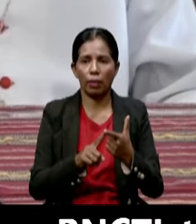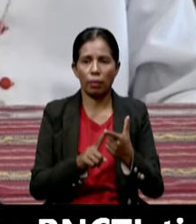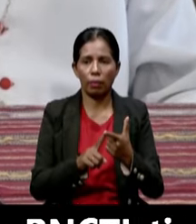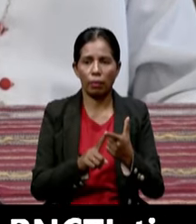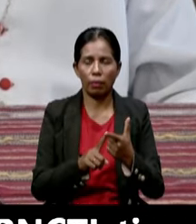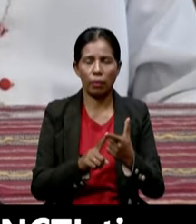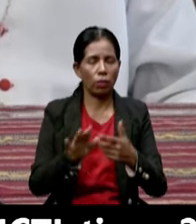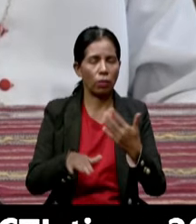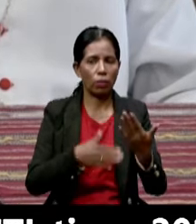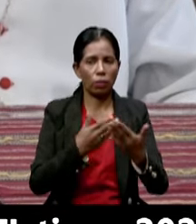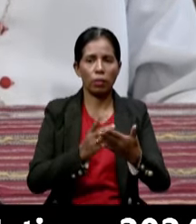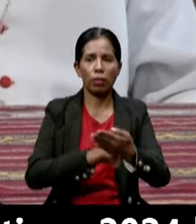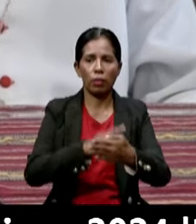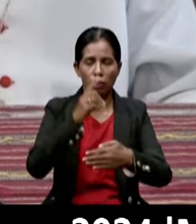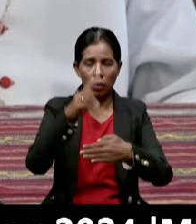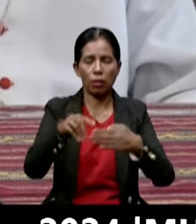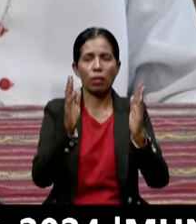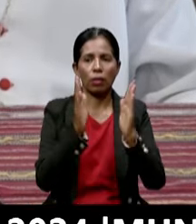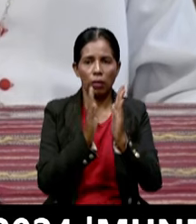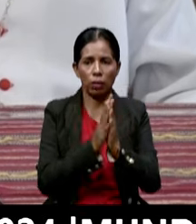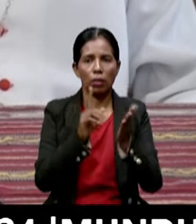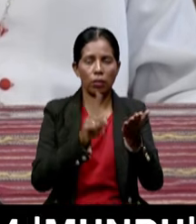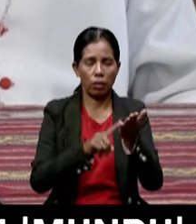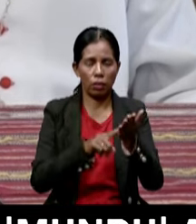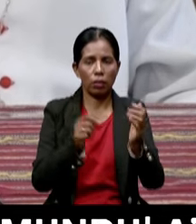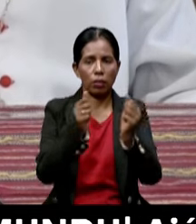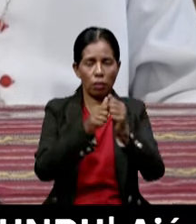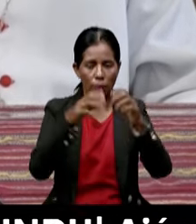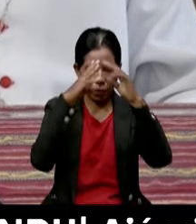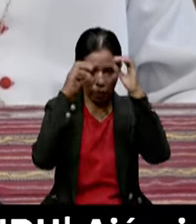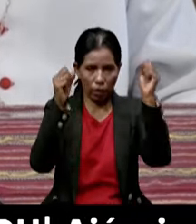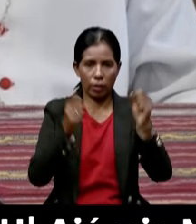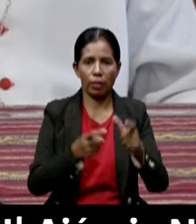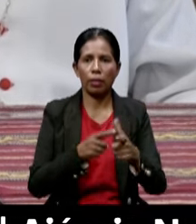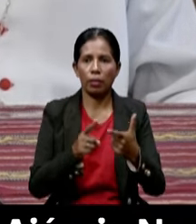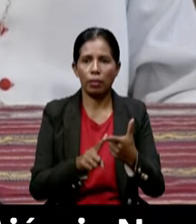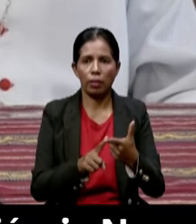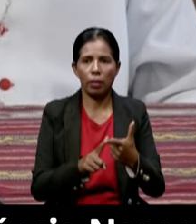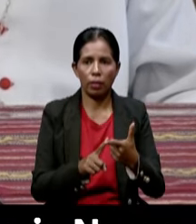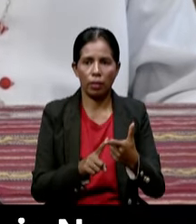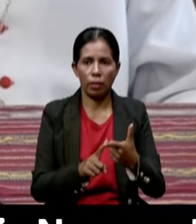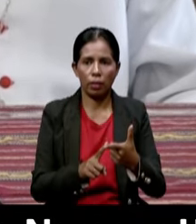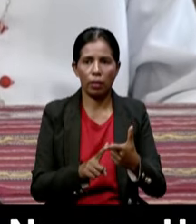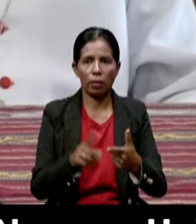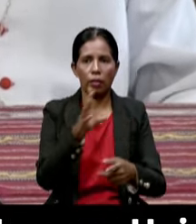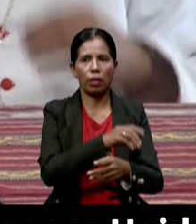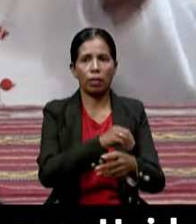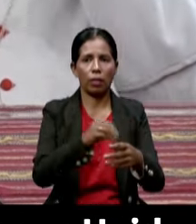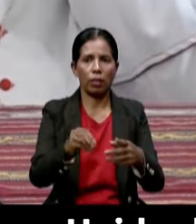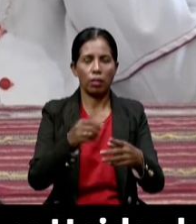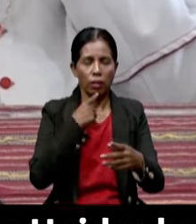Tem todo um desenvolvimento de oração, um discurso do Presidente também, da Conferência Episcopal, uma